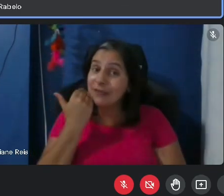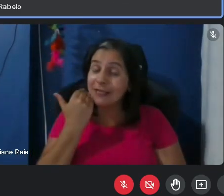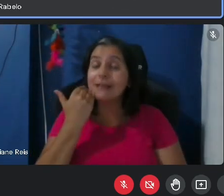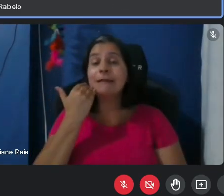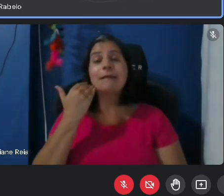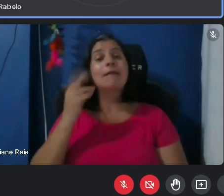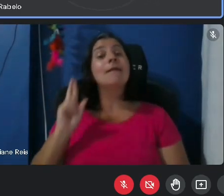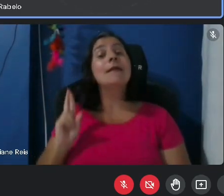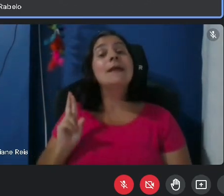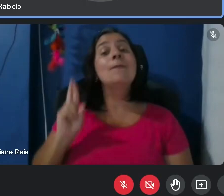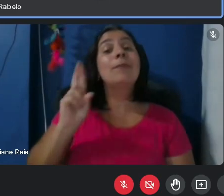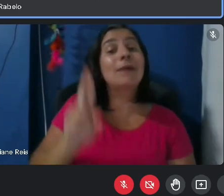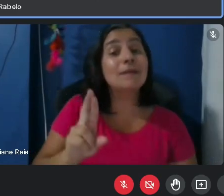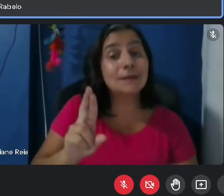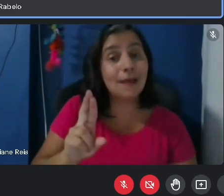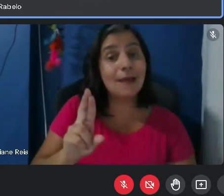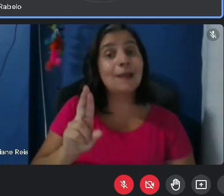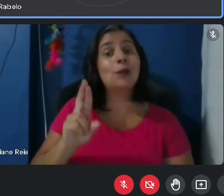2022,